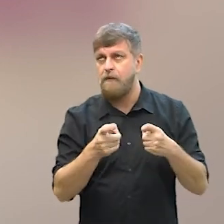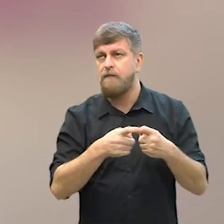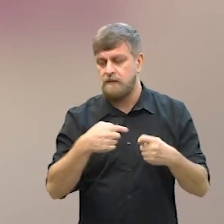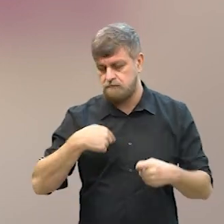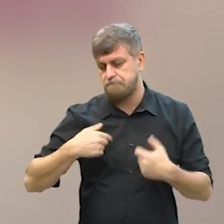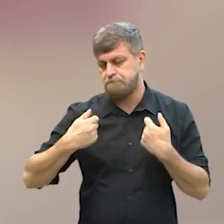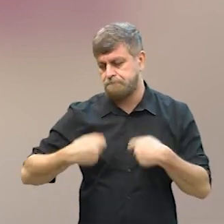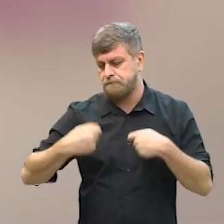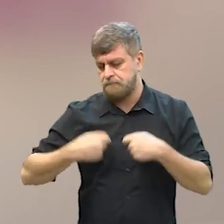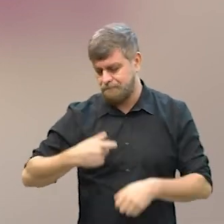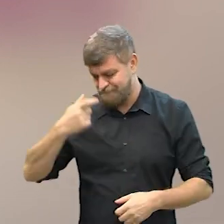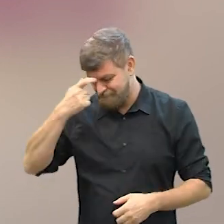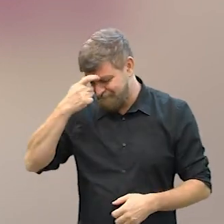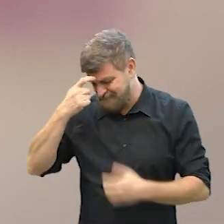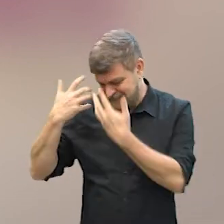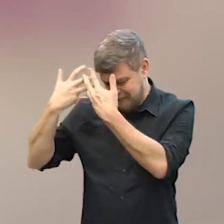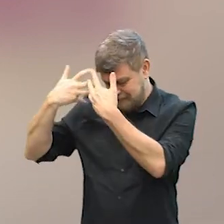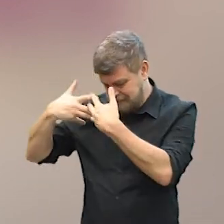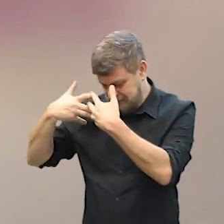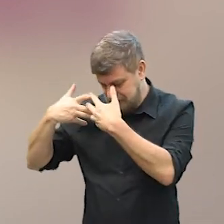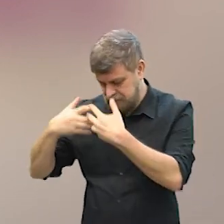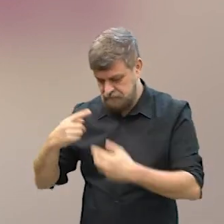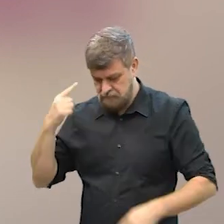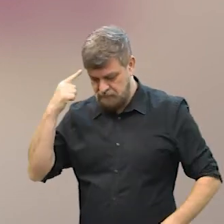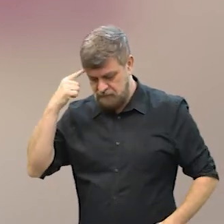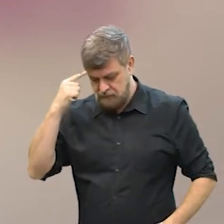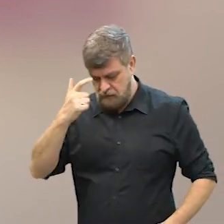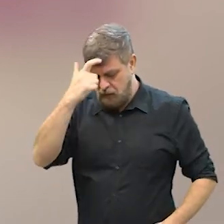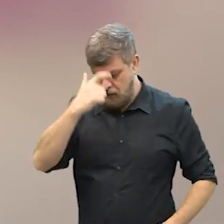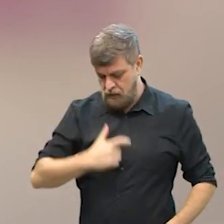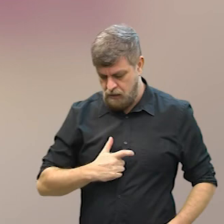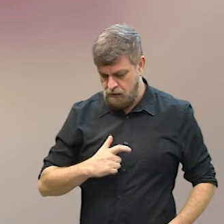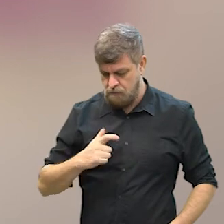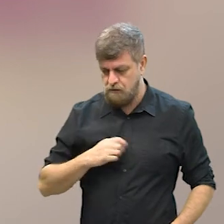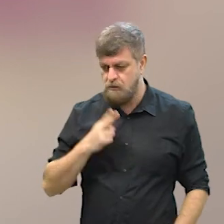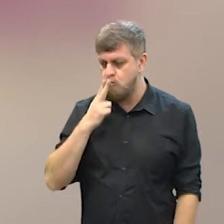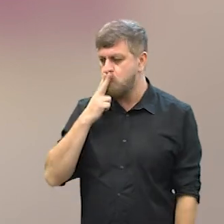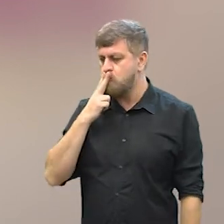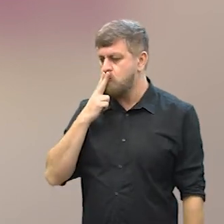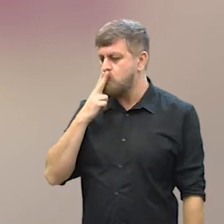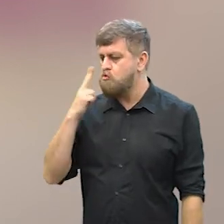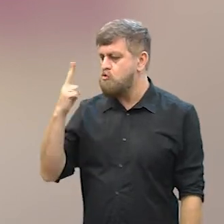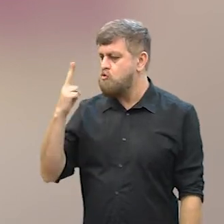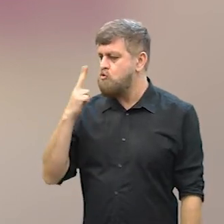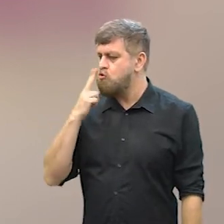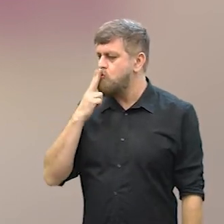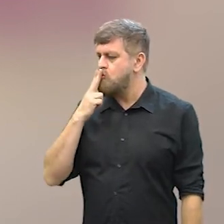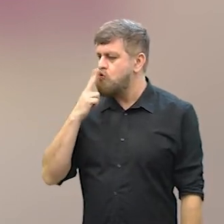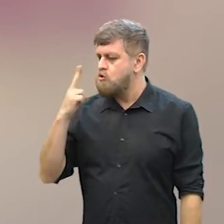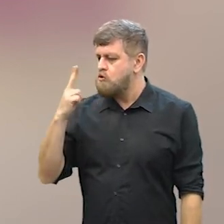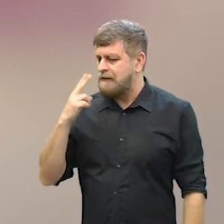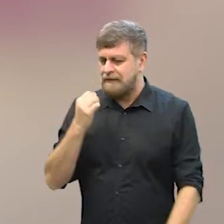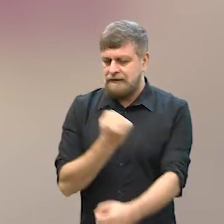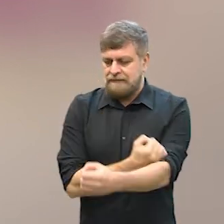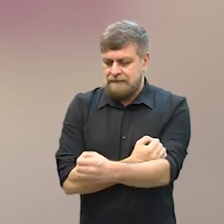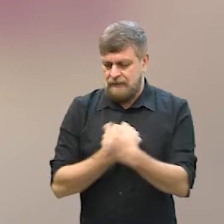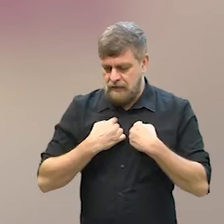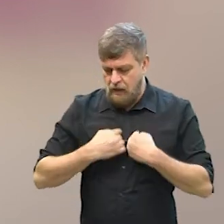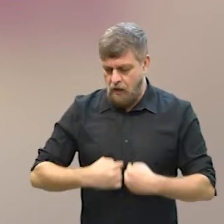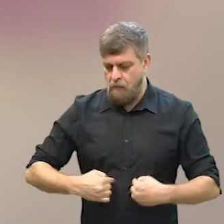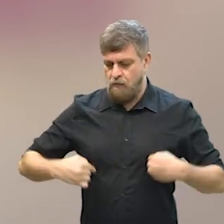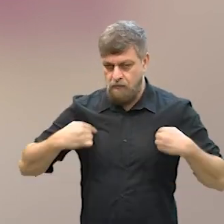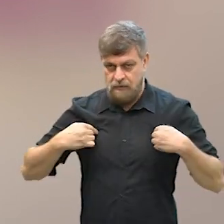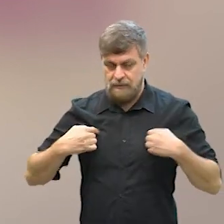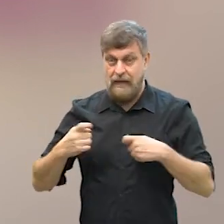e no raciocínio lógico o pensamento, bem, se eu estou fumando excessivamente, eu vou procurar um